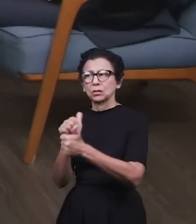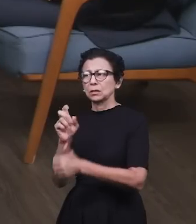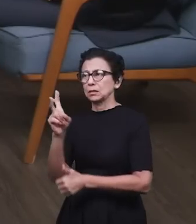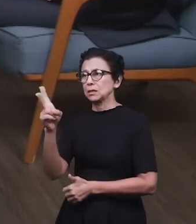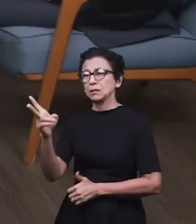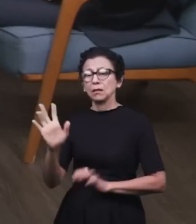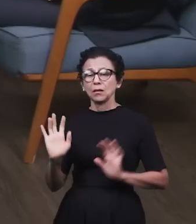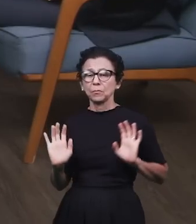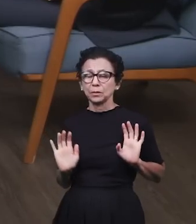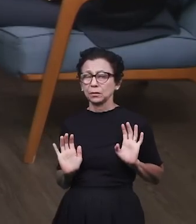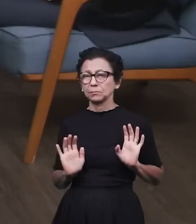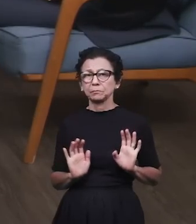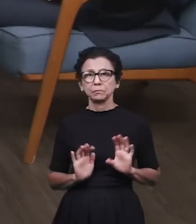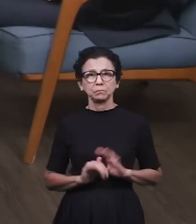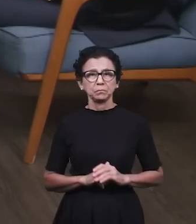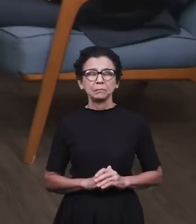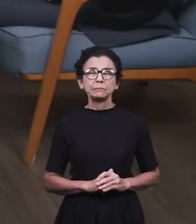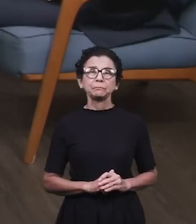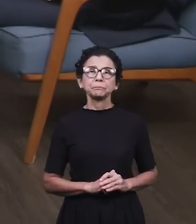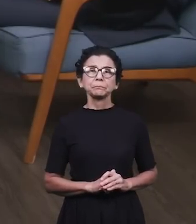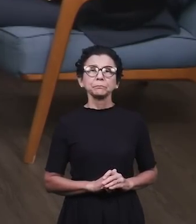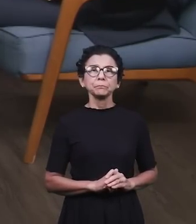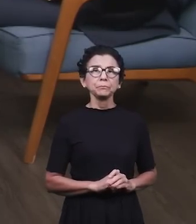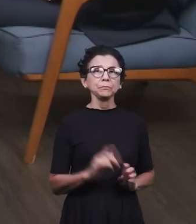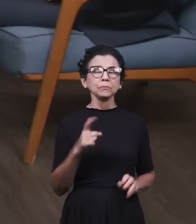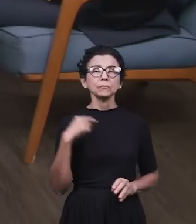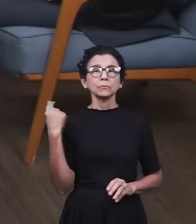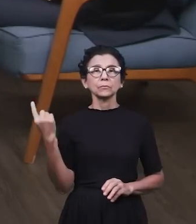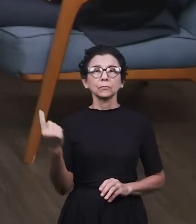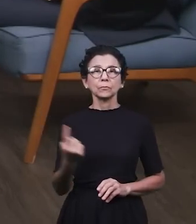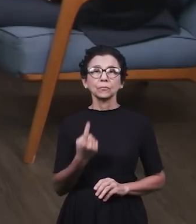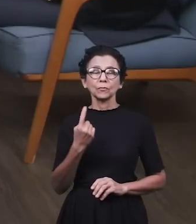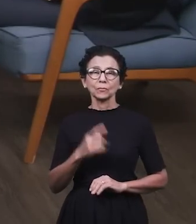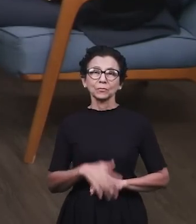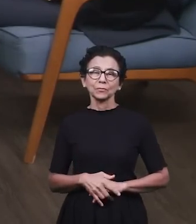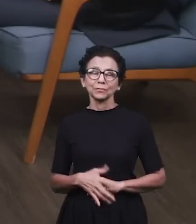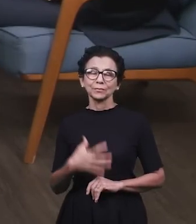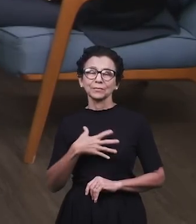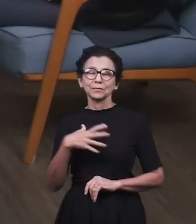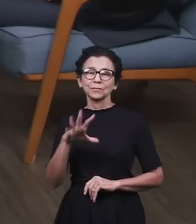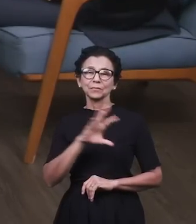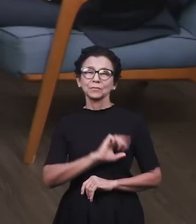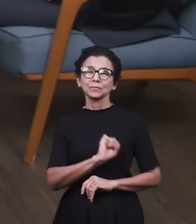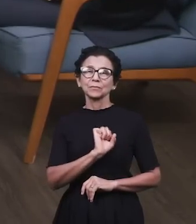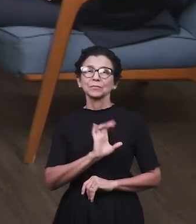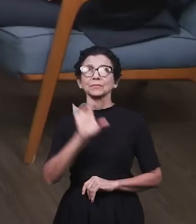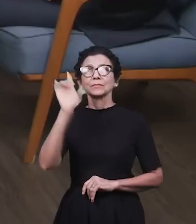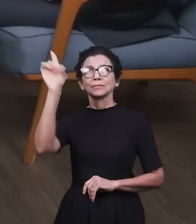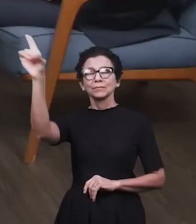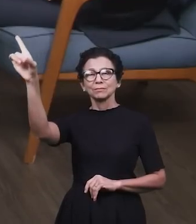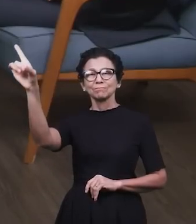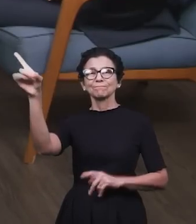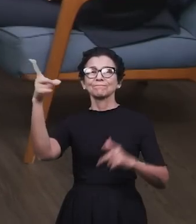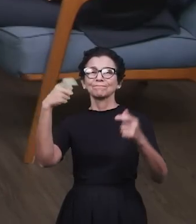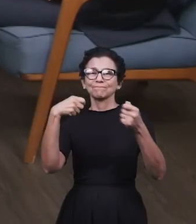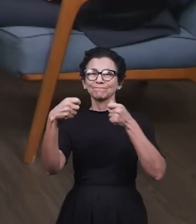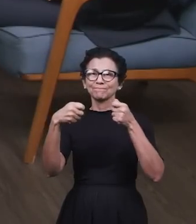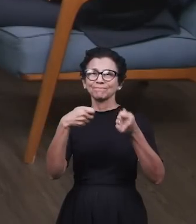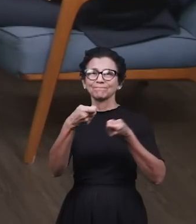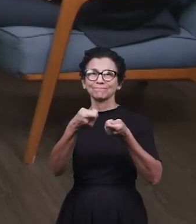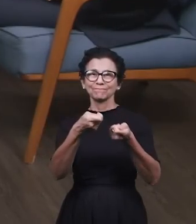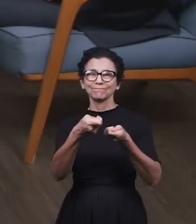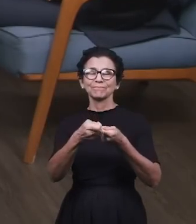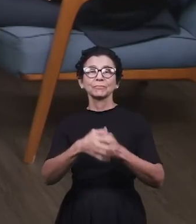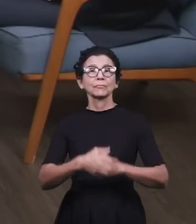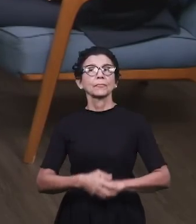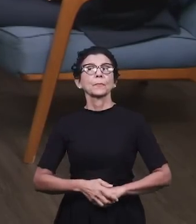somos governados debaixo de um jugo que significa amor. É basicamente isso. Principalmente, Adriano, nesse